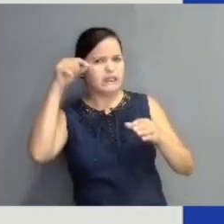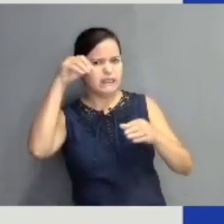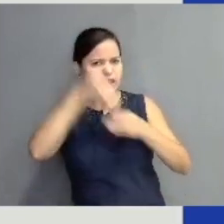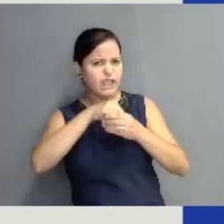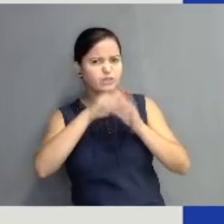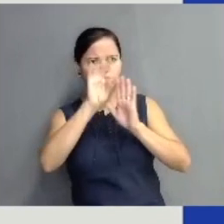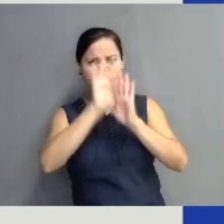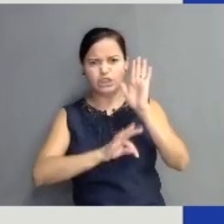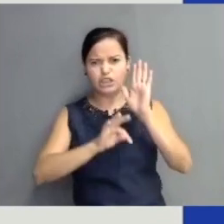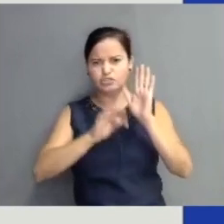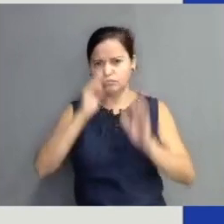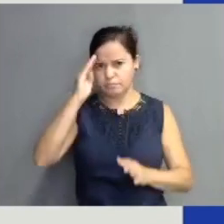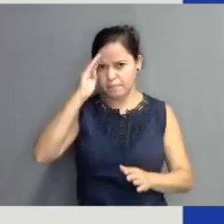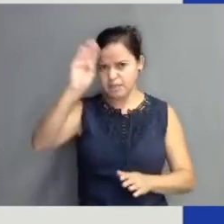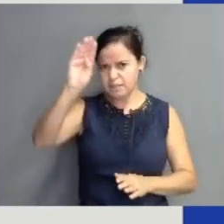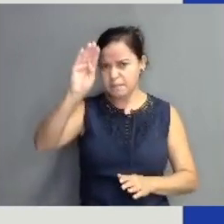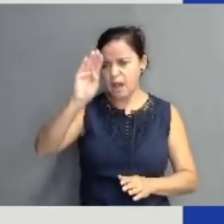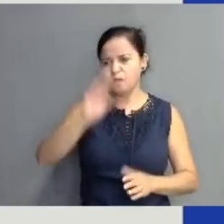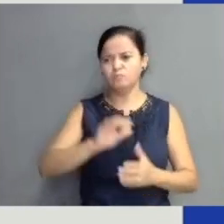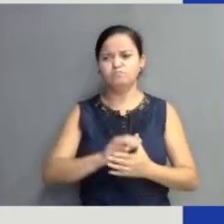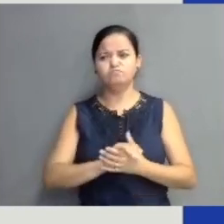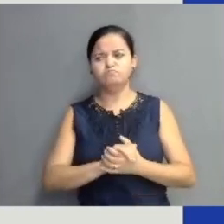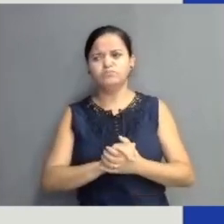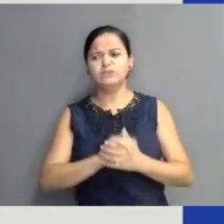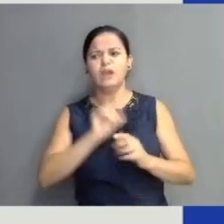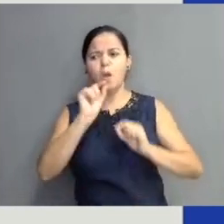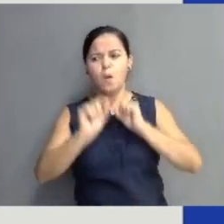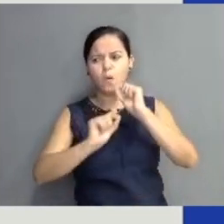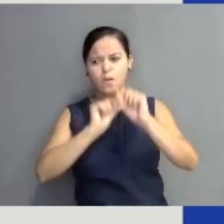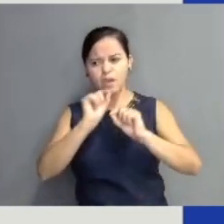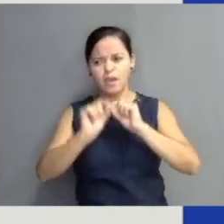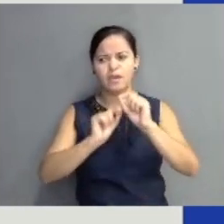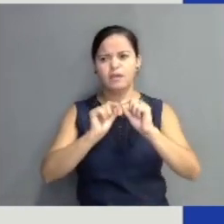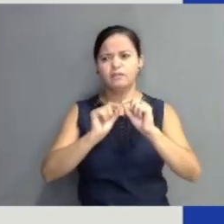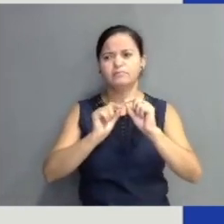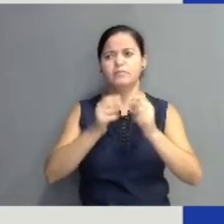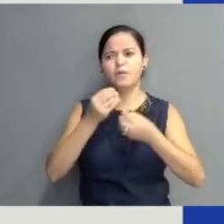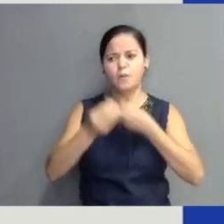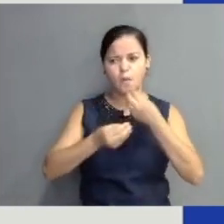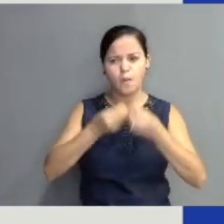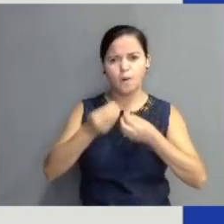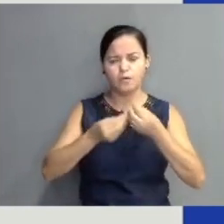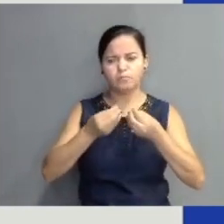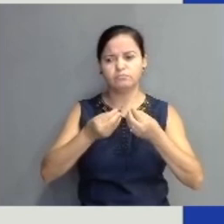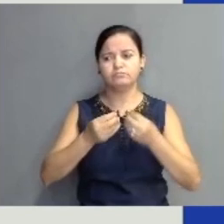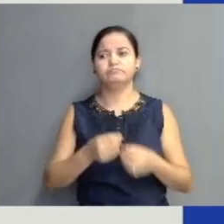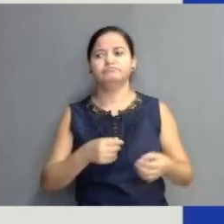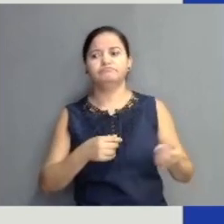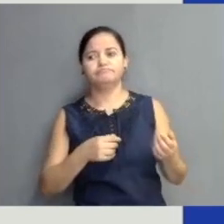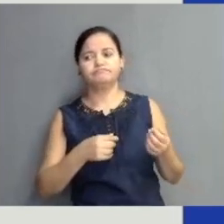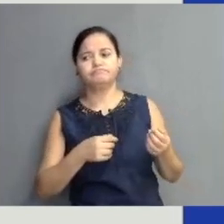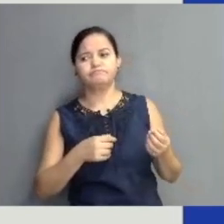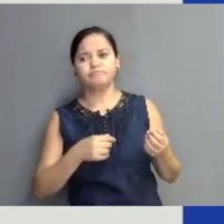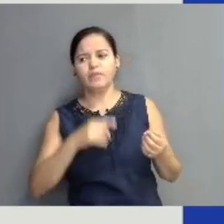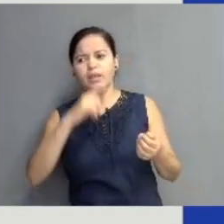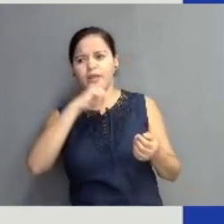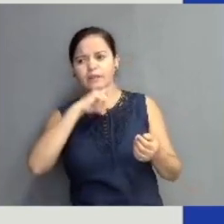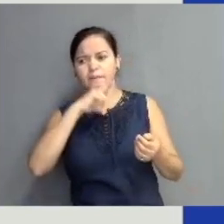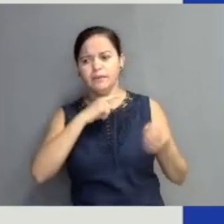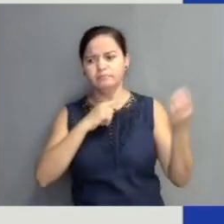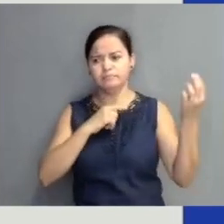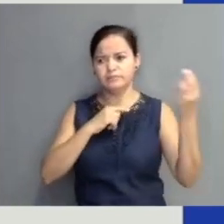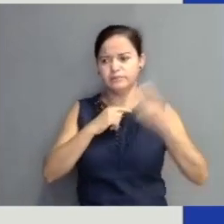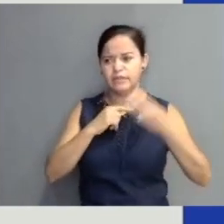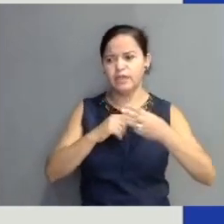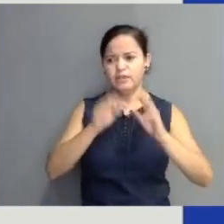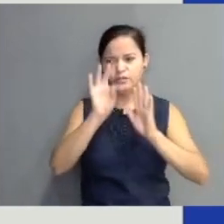convencer o leitor? Cite 1. No trecho abaixo, substitua a expressão grifada por outra, mantendo o sentido